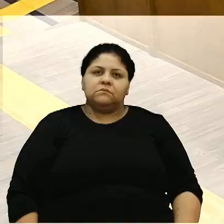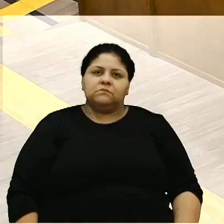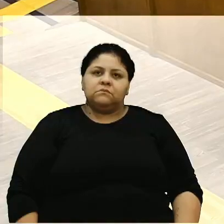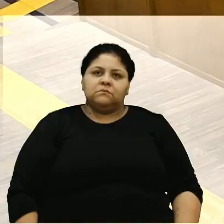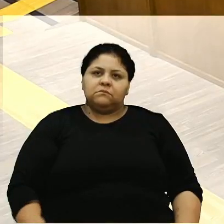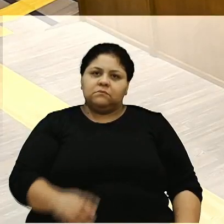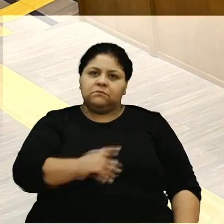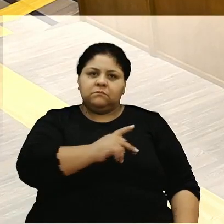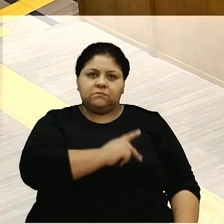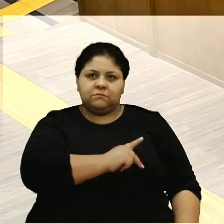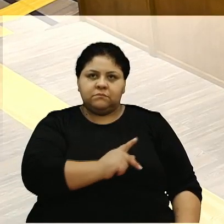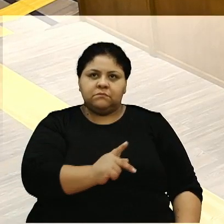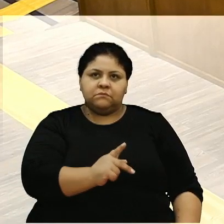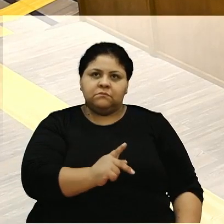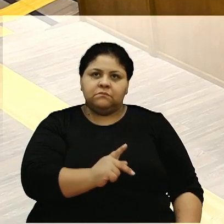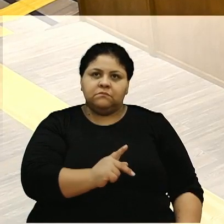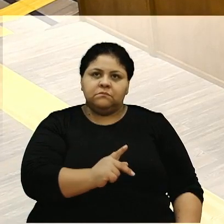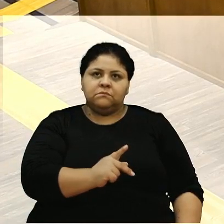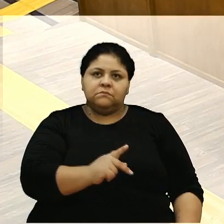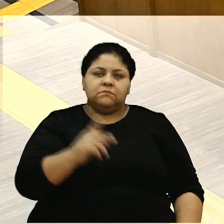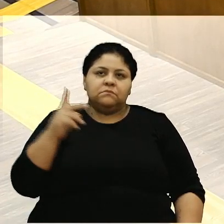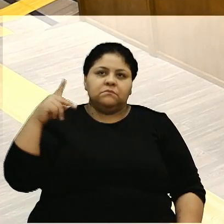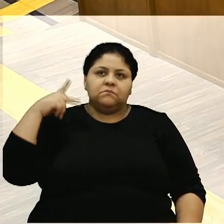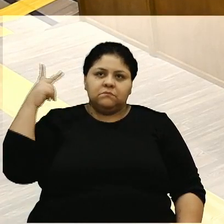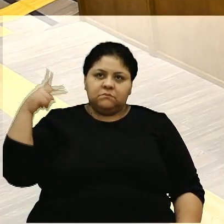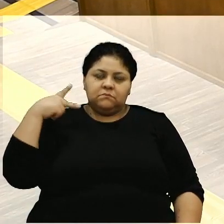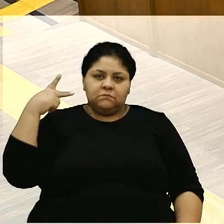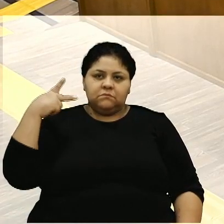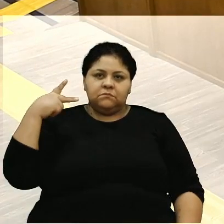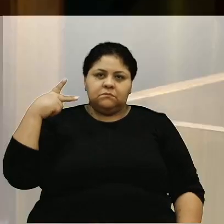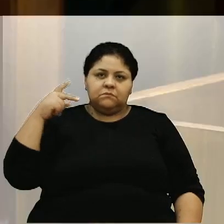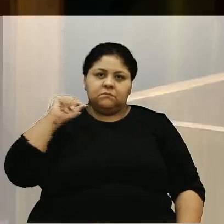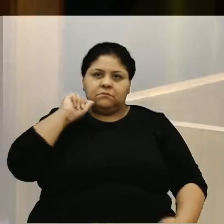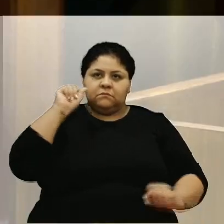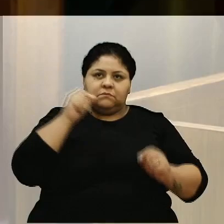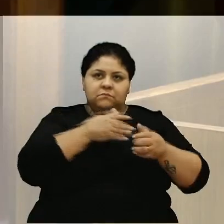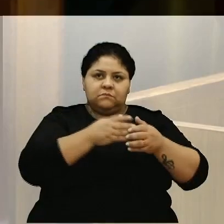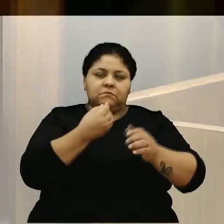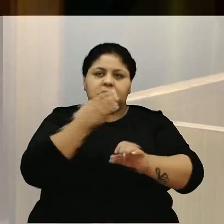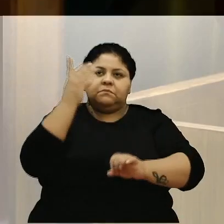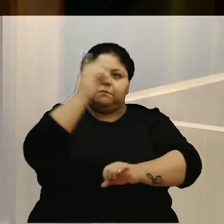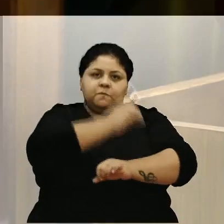Senhor presidente, nobres colegas, vereadores e quem está aqui, meu bom dia.